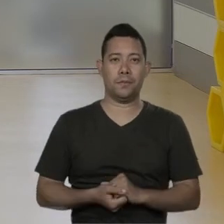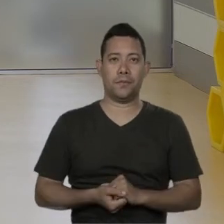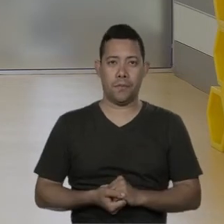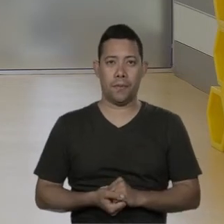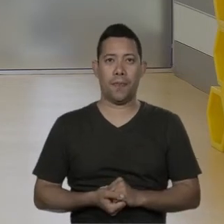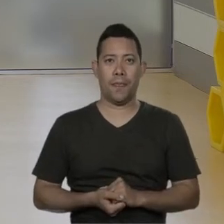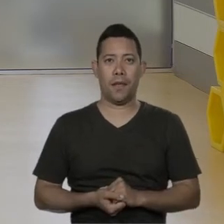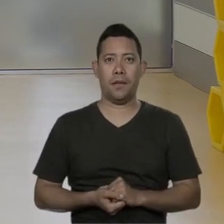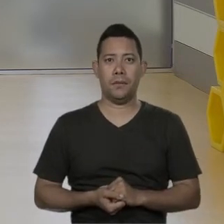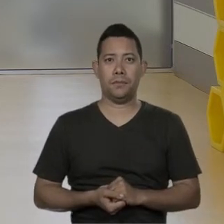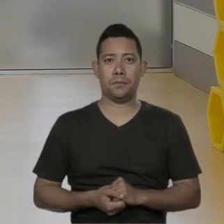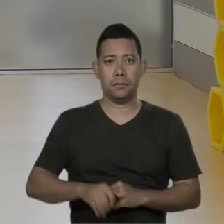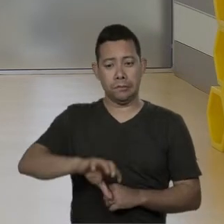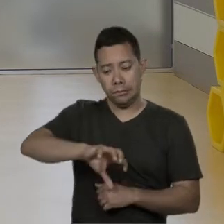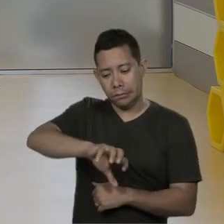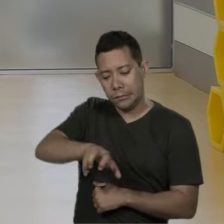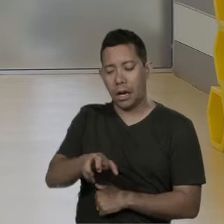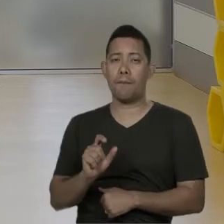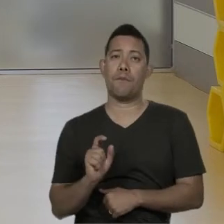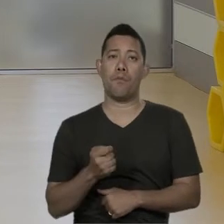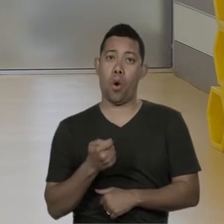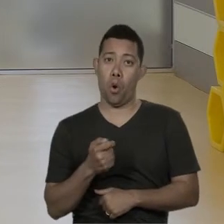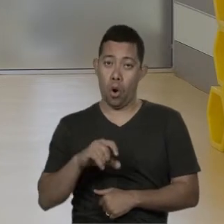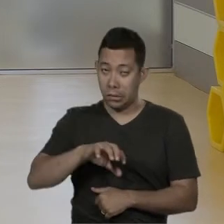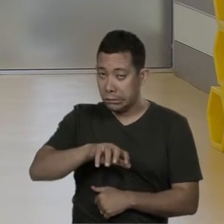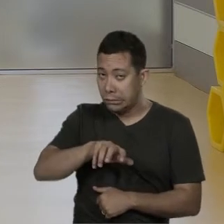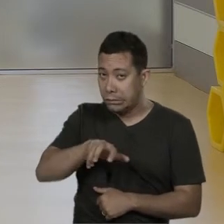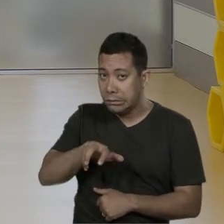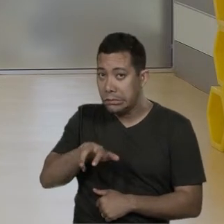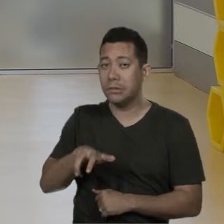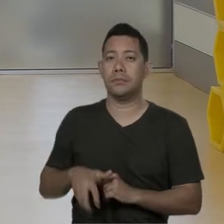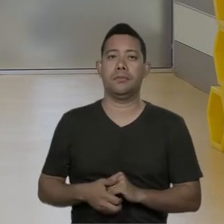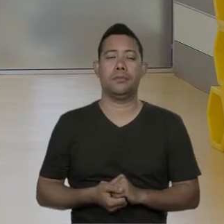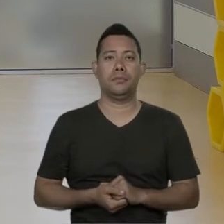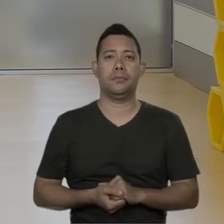Um pouquinho mais de carga, se você quiser, não exceda a zona